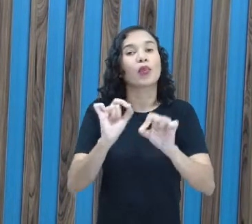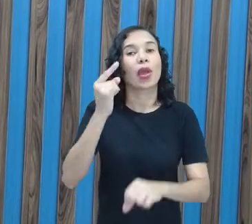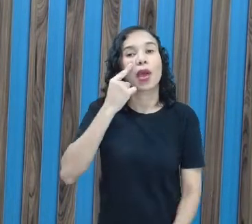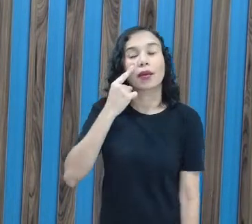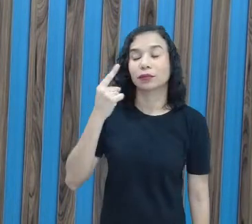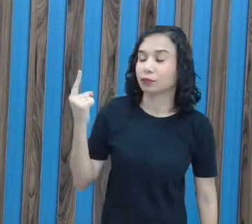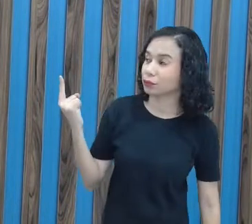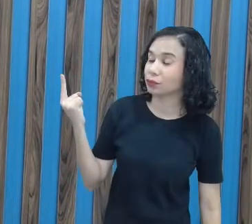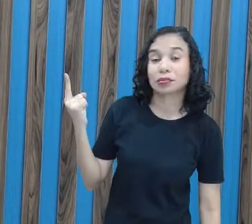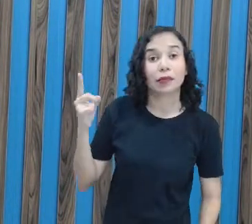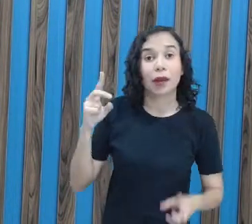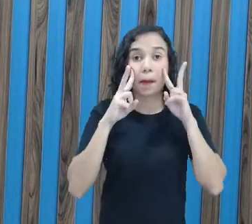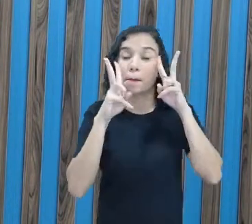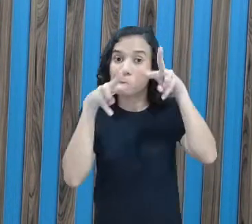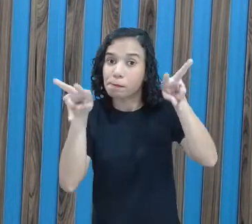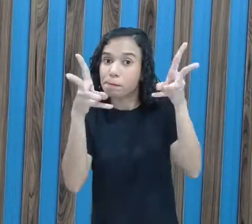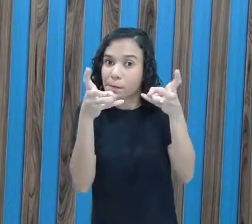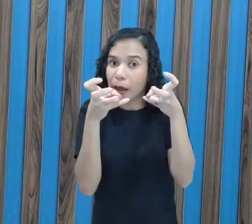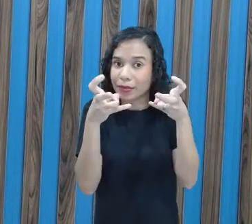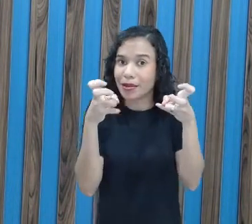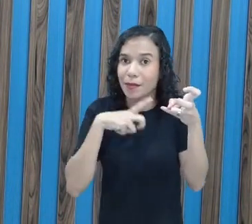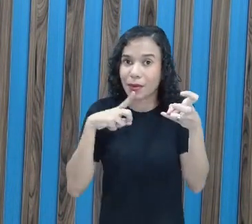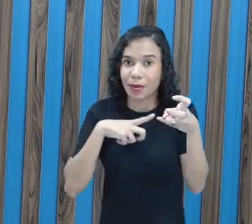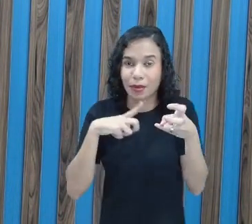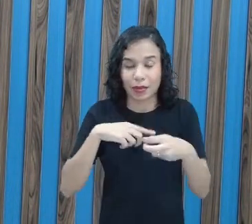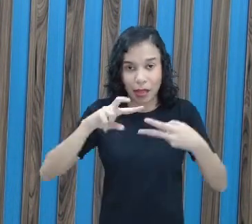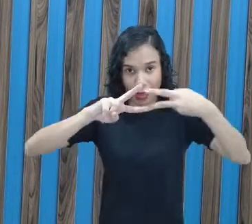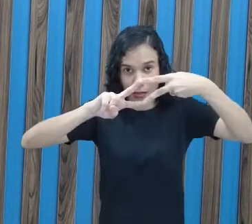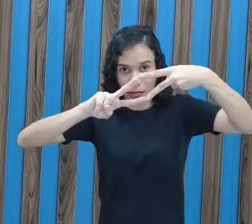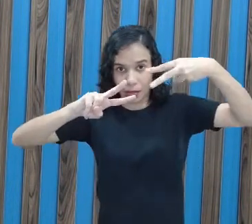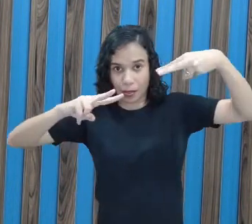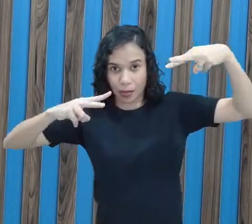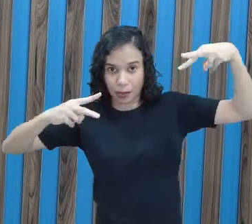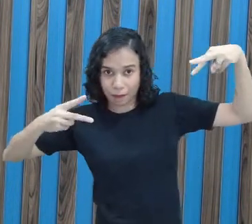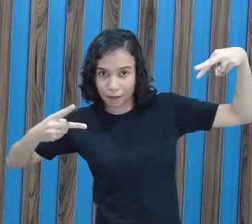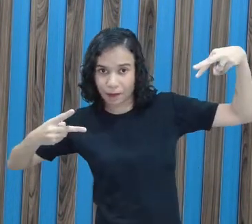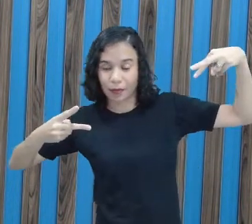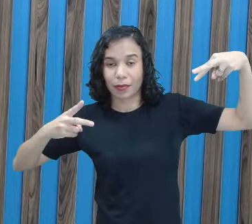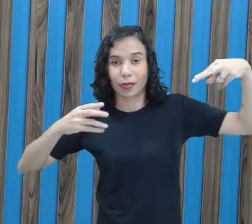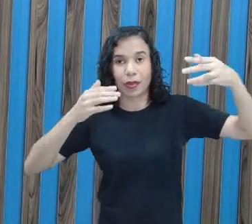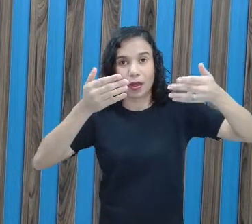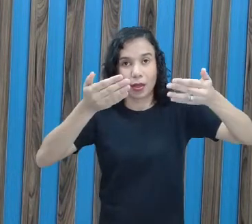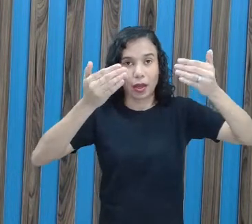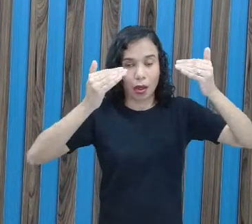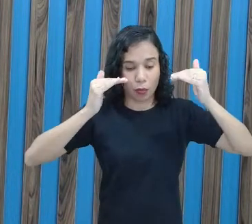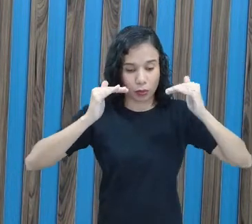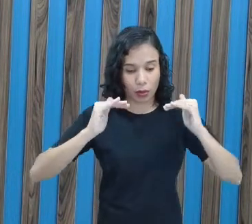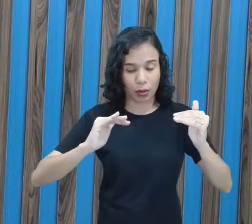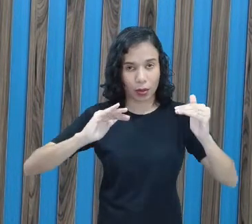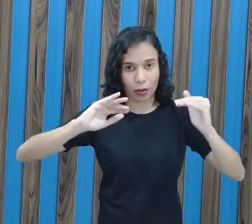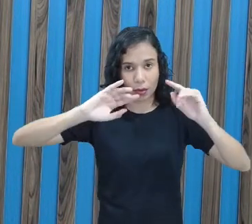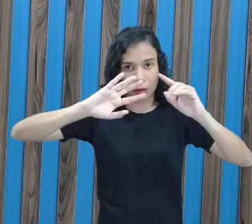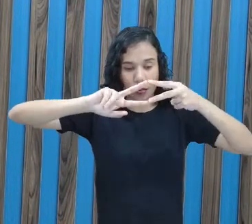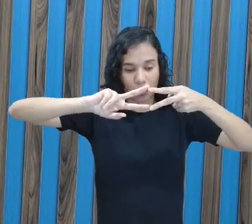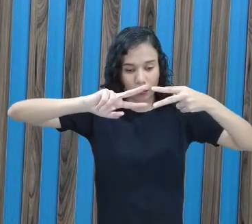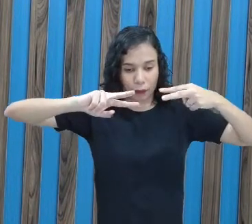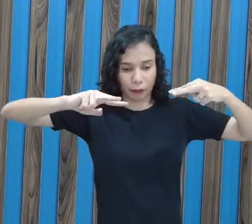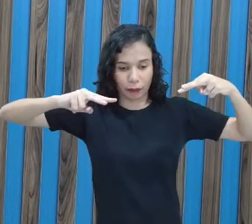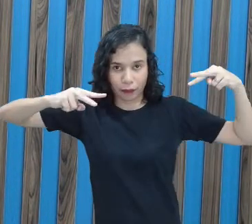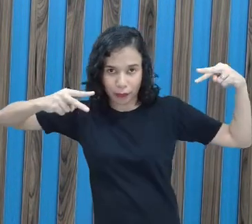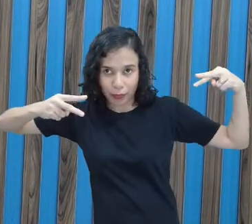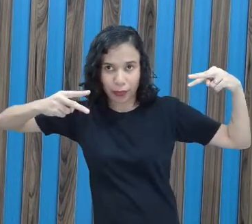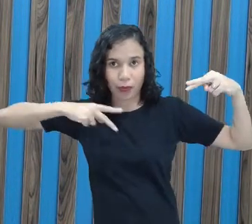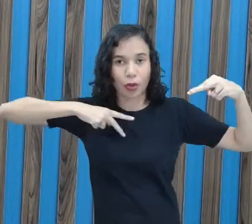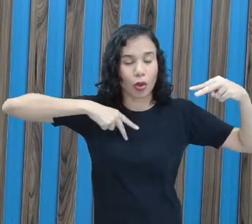ó. Tá vendo que temos uma fitinha de DNA aqui e a outra fitinha de DNA aqui, não é? E aqui